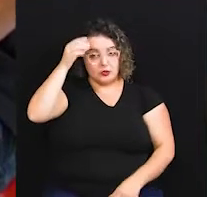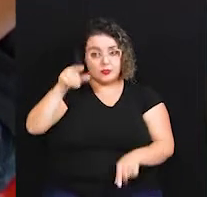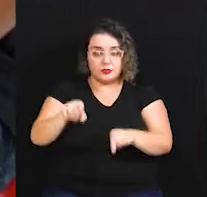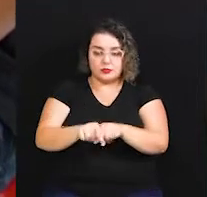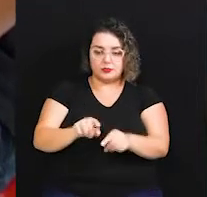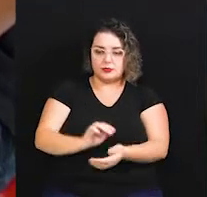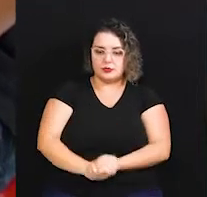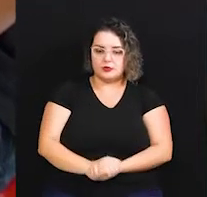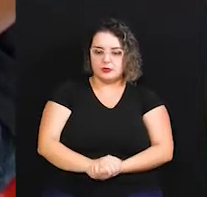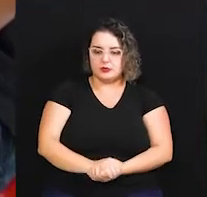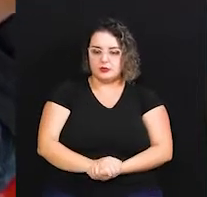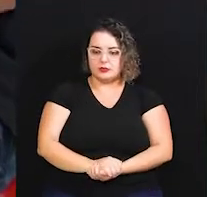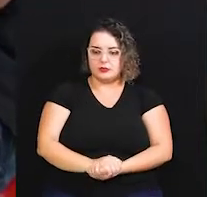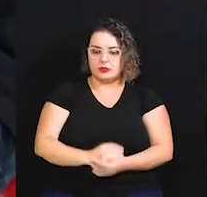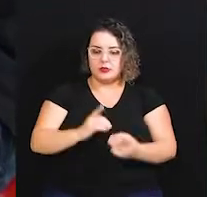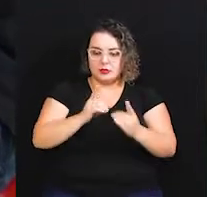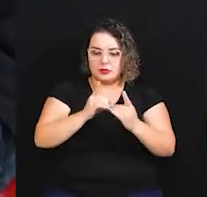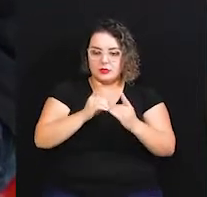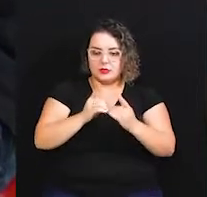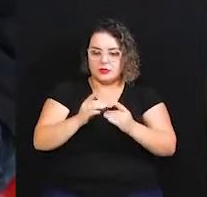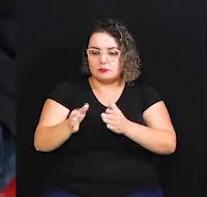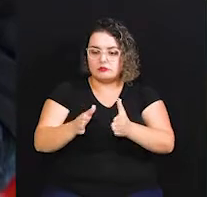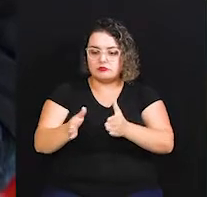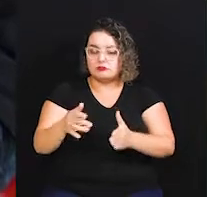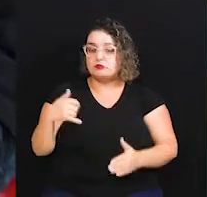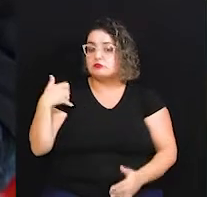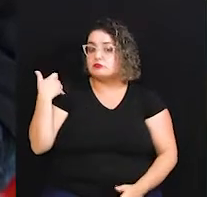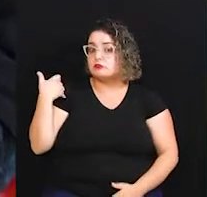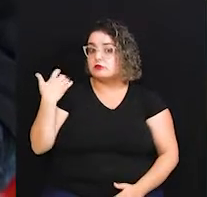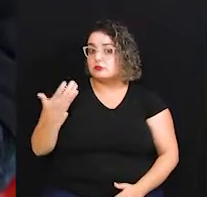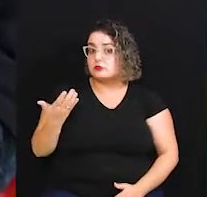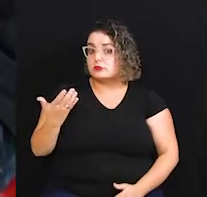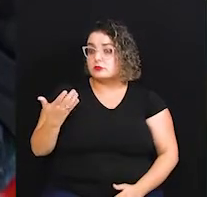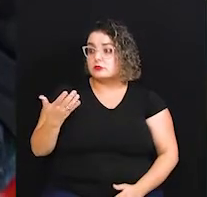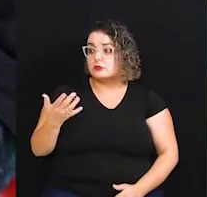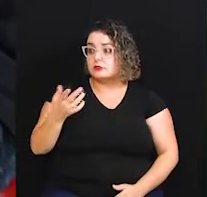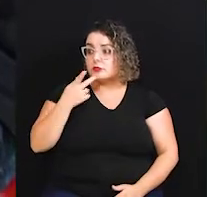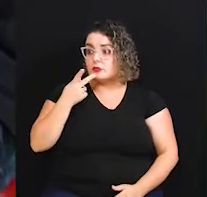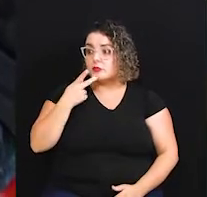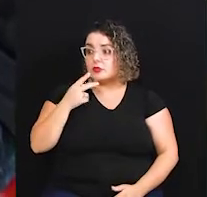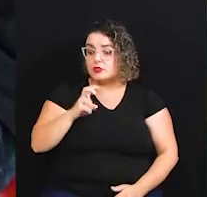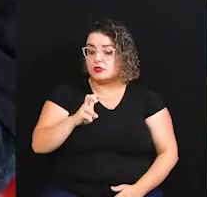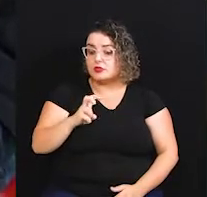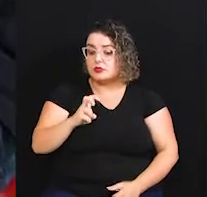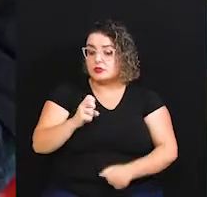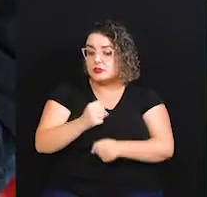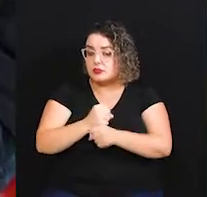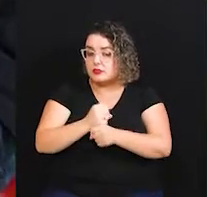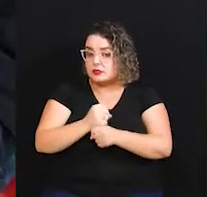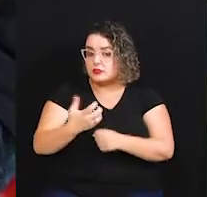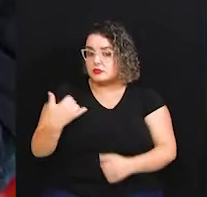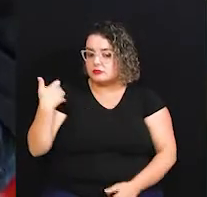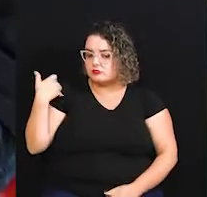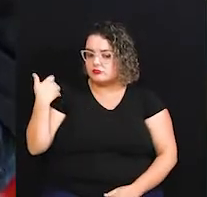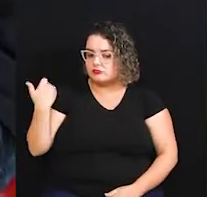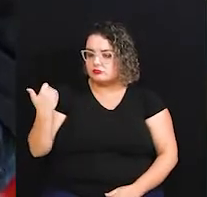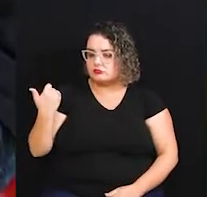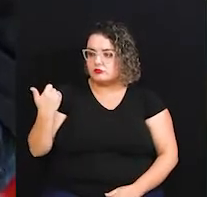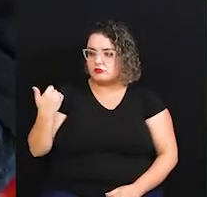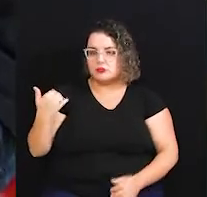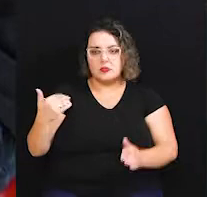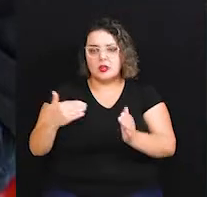cognitivo também. Uhum. E vocês atendem o público a partir de que idade? Aqui você falou de 5 anos, vai